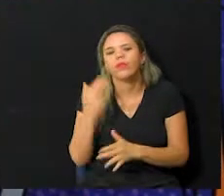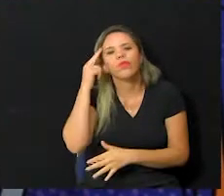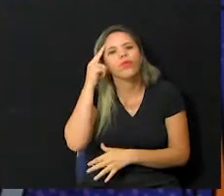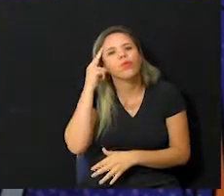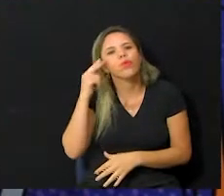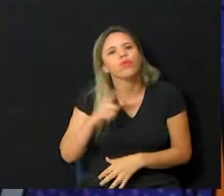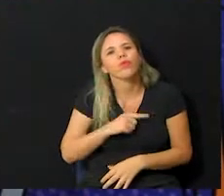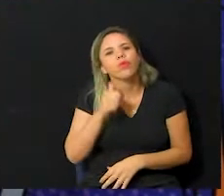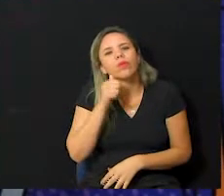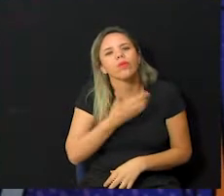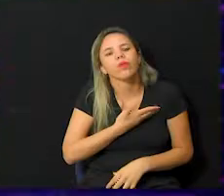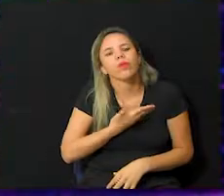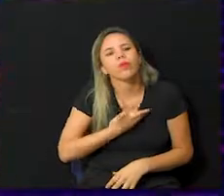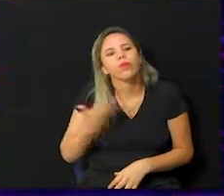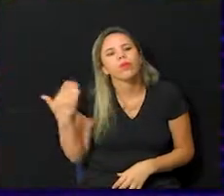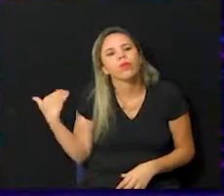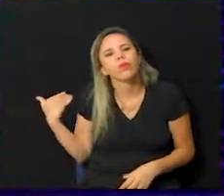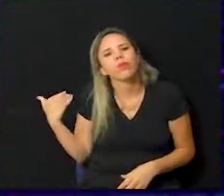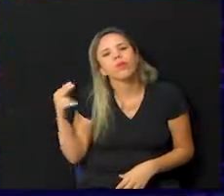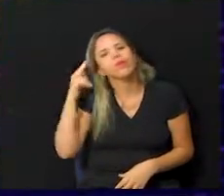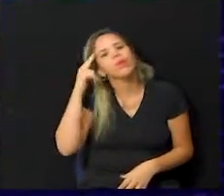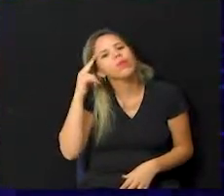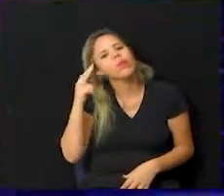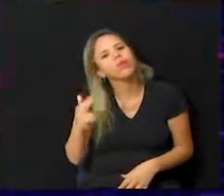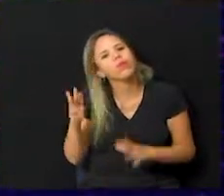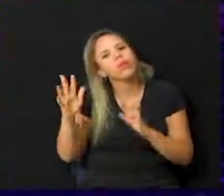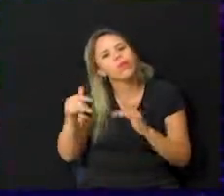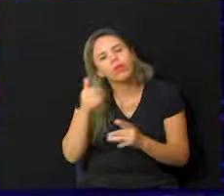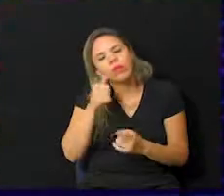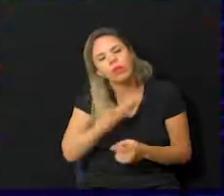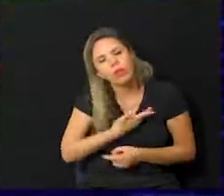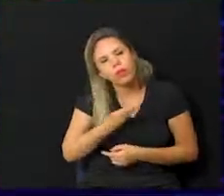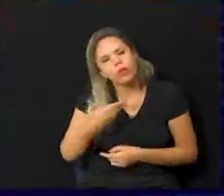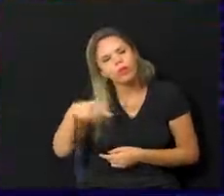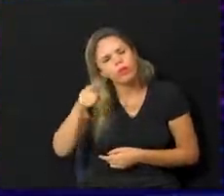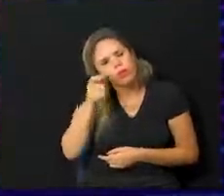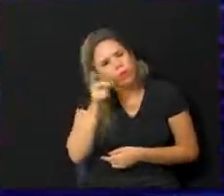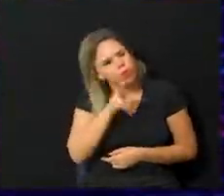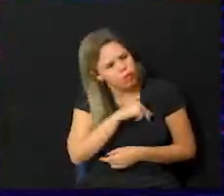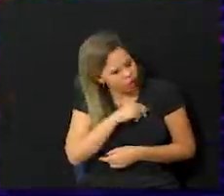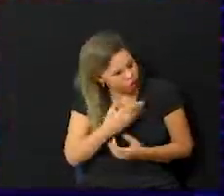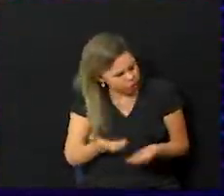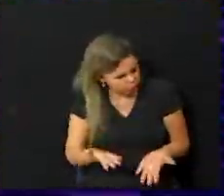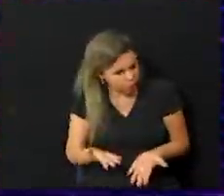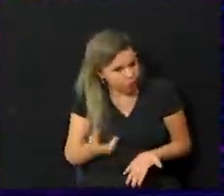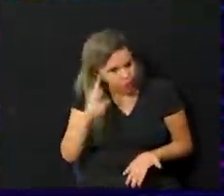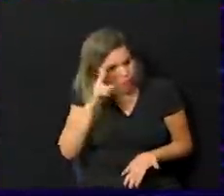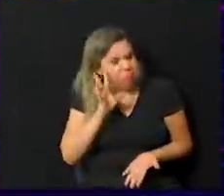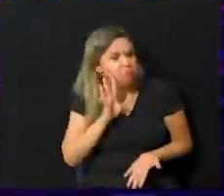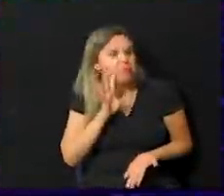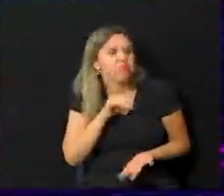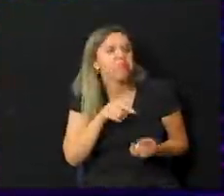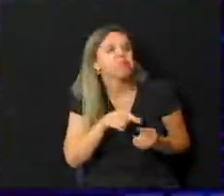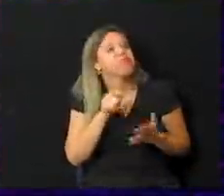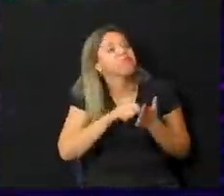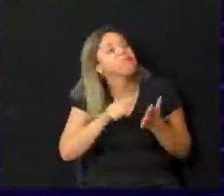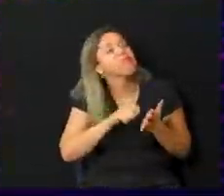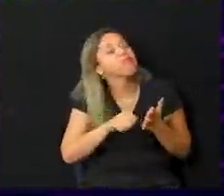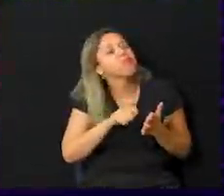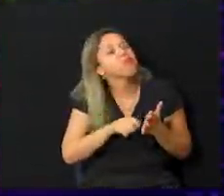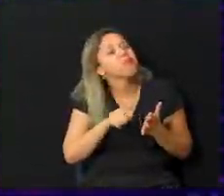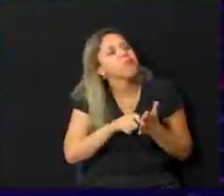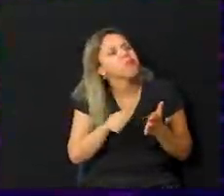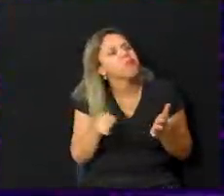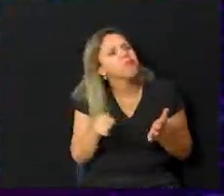de um sonho que eu tive com uma amiga minha. Eu sonhei que eu estava namorando essa amiga minha, e aí eu falei assim, caramba, isso dá uma história legal, assim, é uma